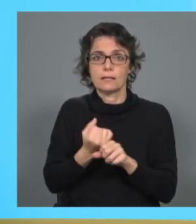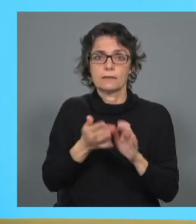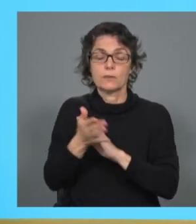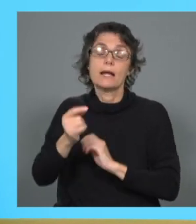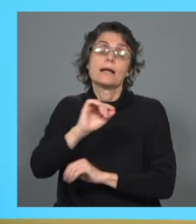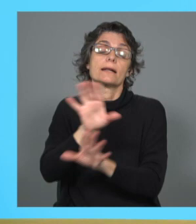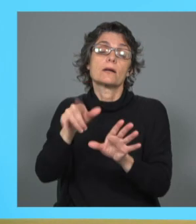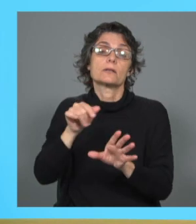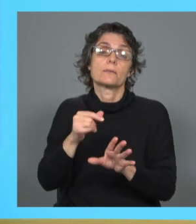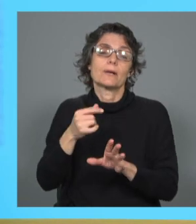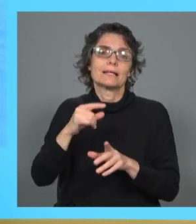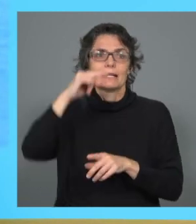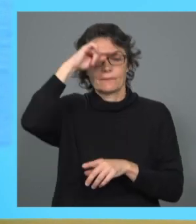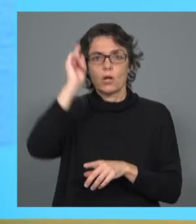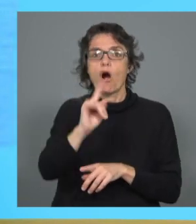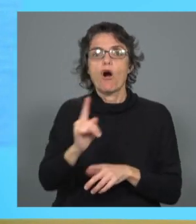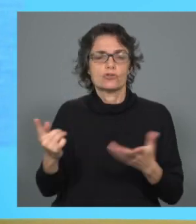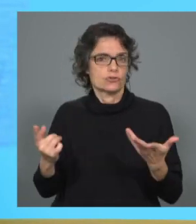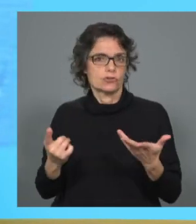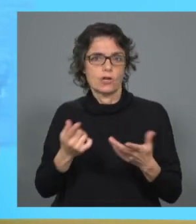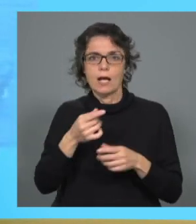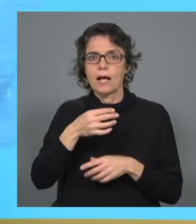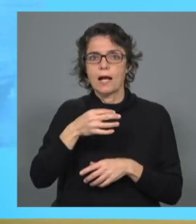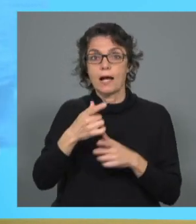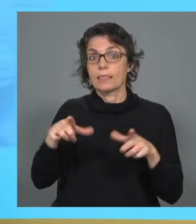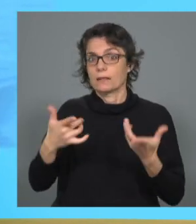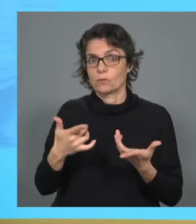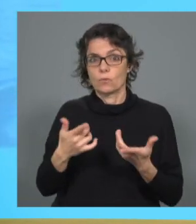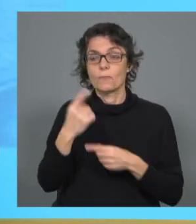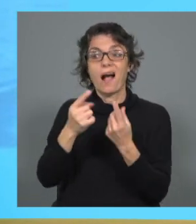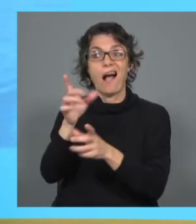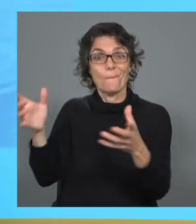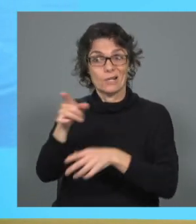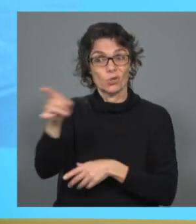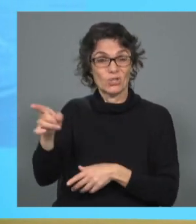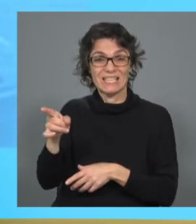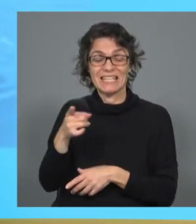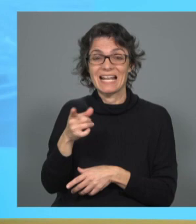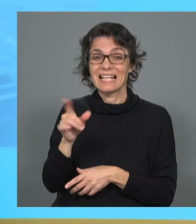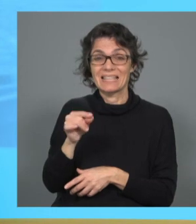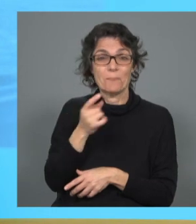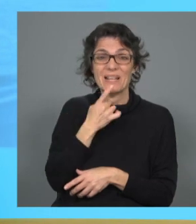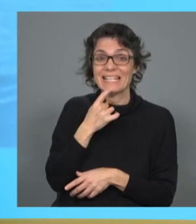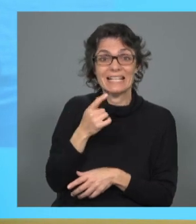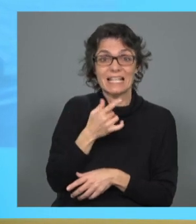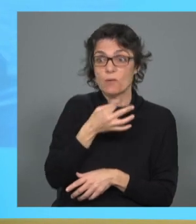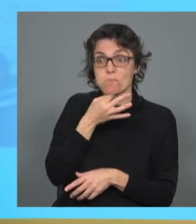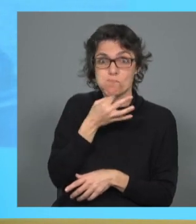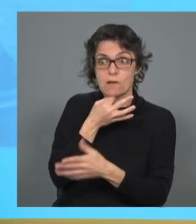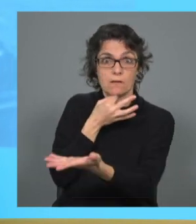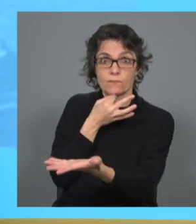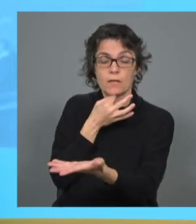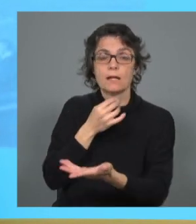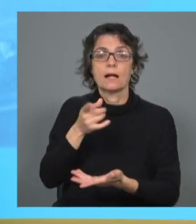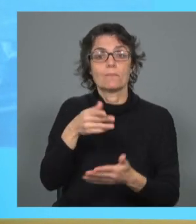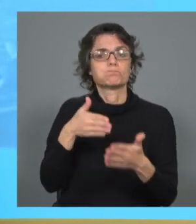as pessoas não falam, muitas delas, nem inglês, e, portanto, há aqui uma barreira que tem que ser ultrapassada brevemente. Depois há outra questão: